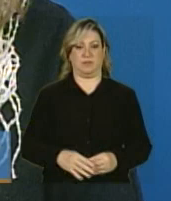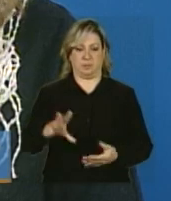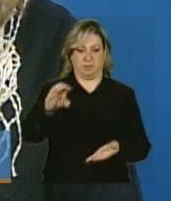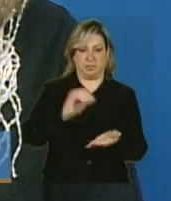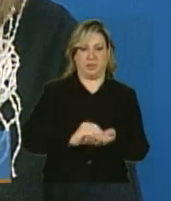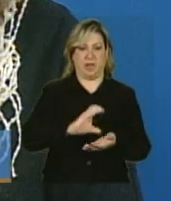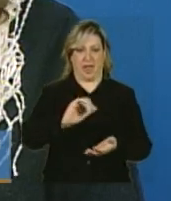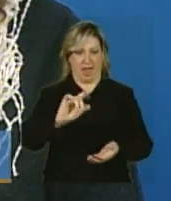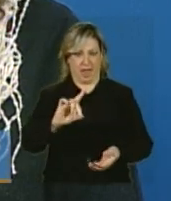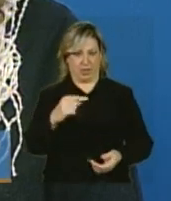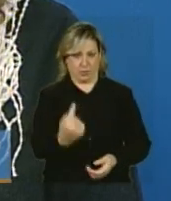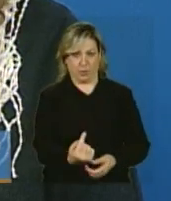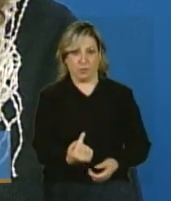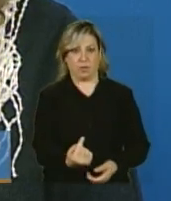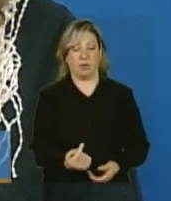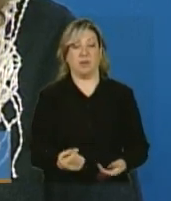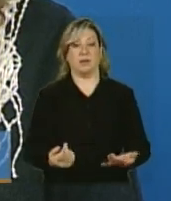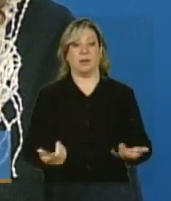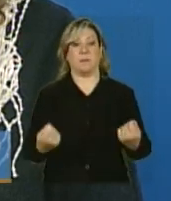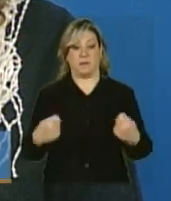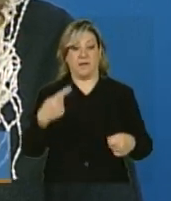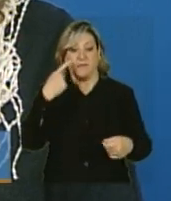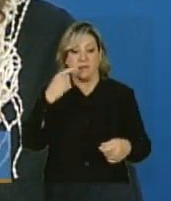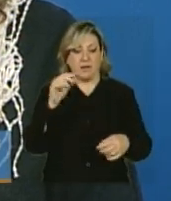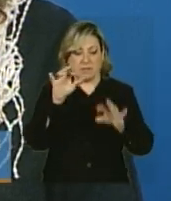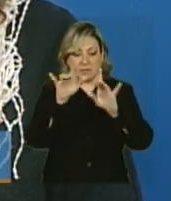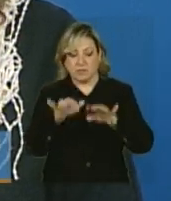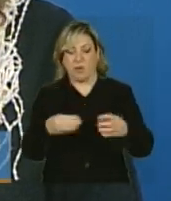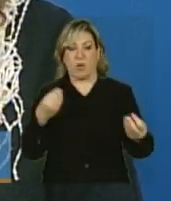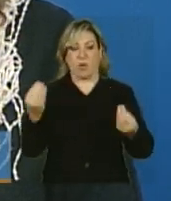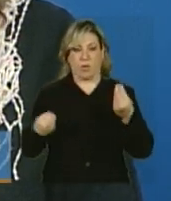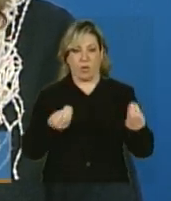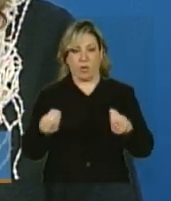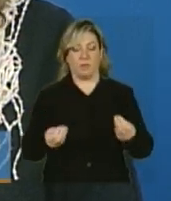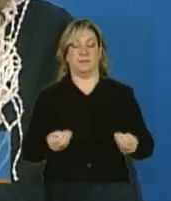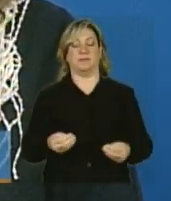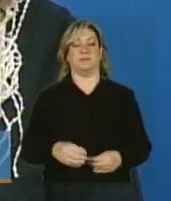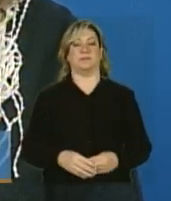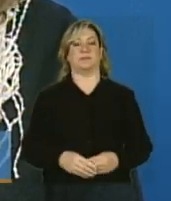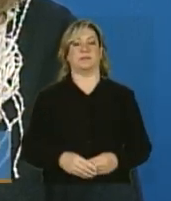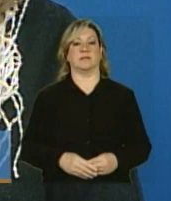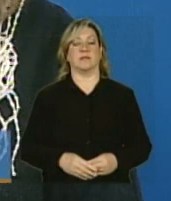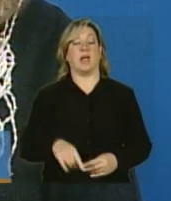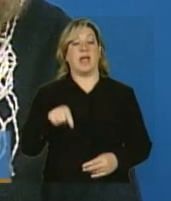no cadastro único e aí deve ser identificado como egresso desse trabalho,